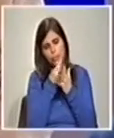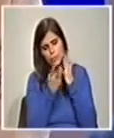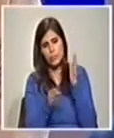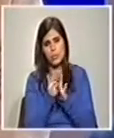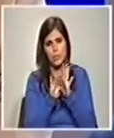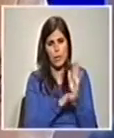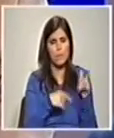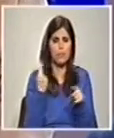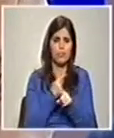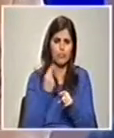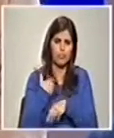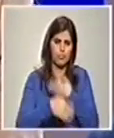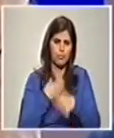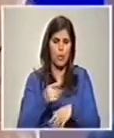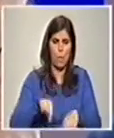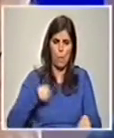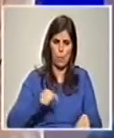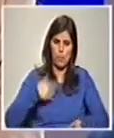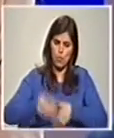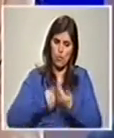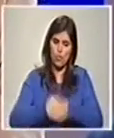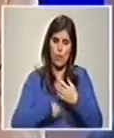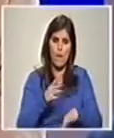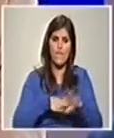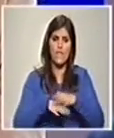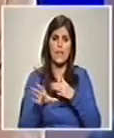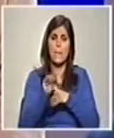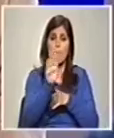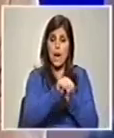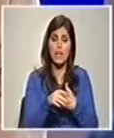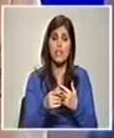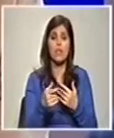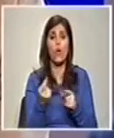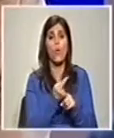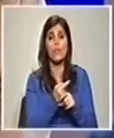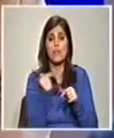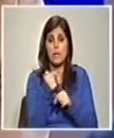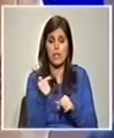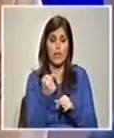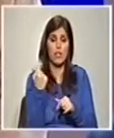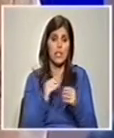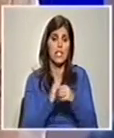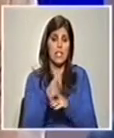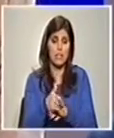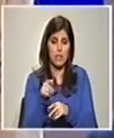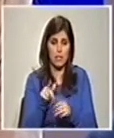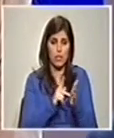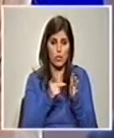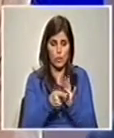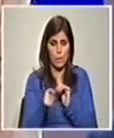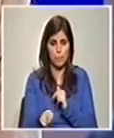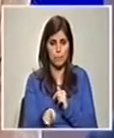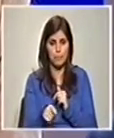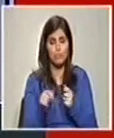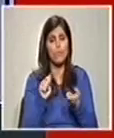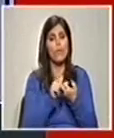de produtividade, e podem tornar-se eles próprios mais produtivos e fazer muito mais com menos acedendo a esta tecnologia. Um dos problemas de muitas destas instituições era